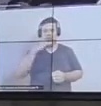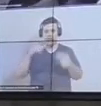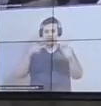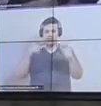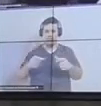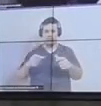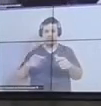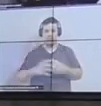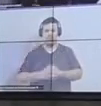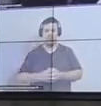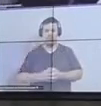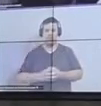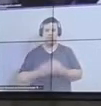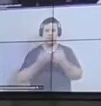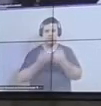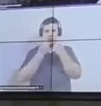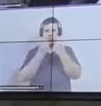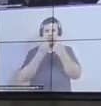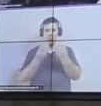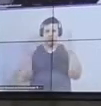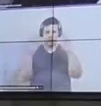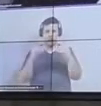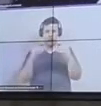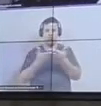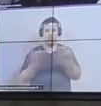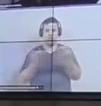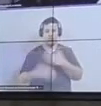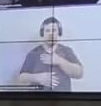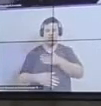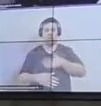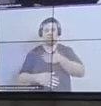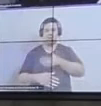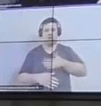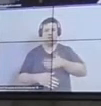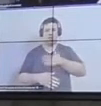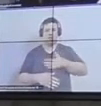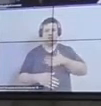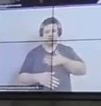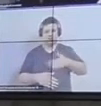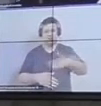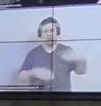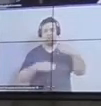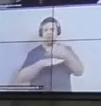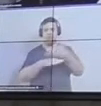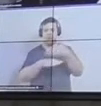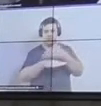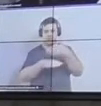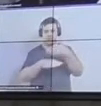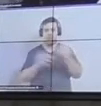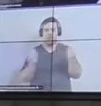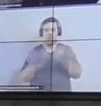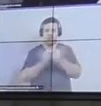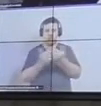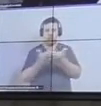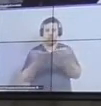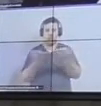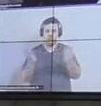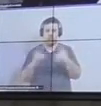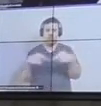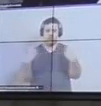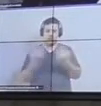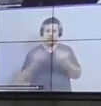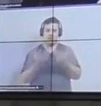Bem, boa noite a todos. Aí é um prazer estar participando com os senhores dessa solenidade.